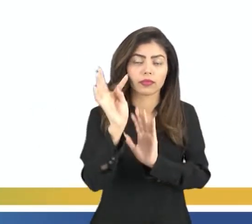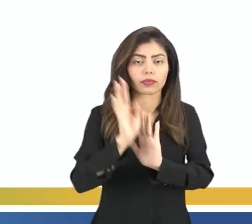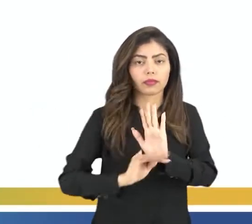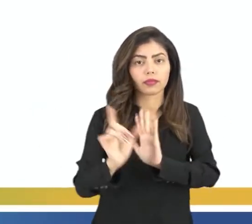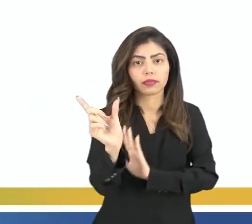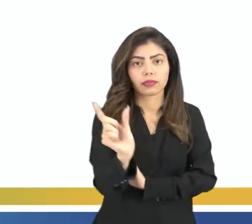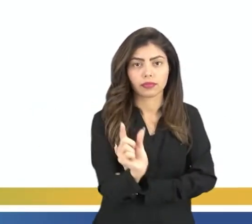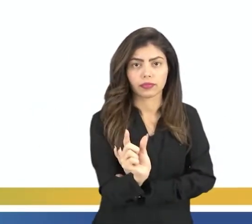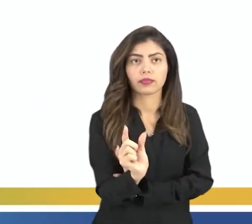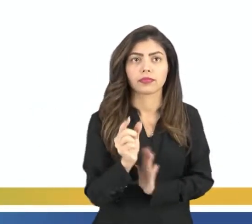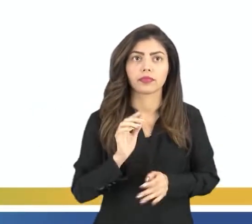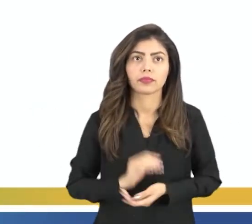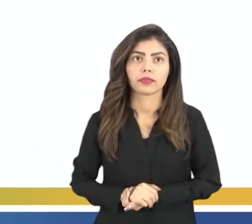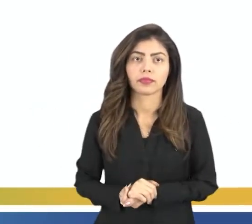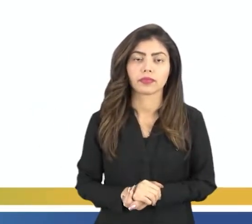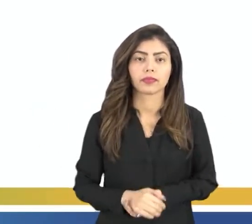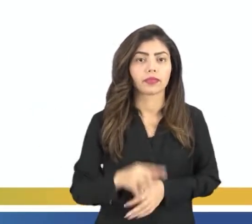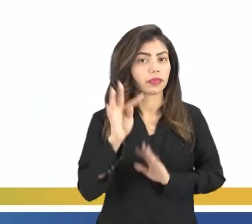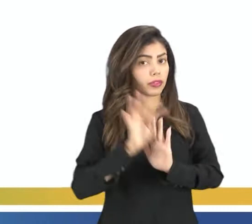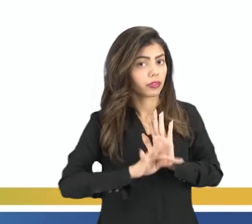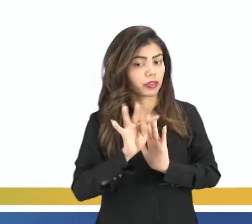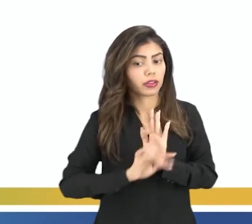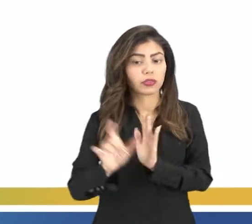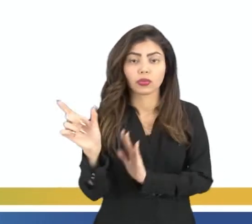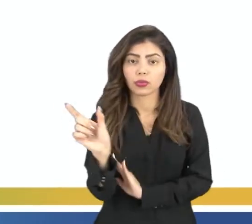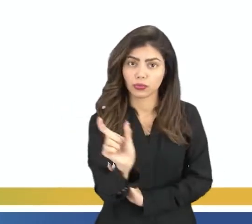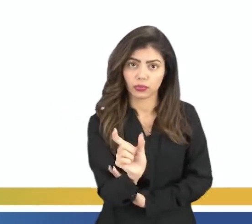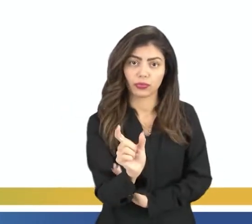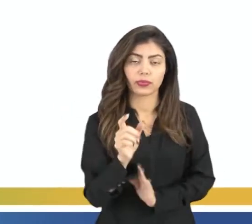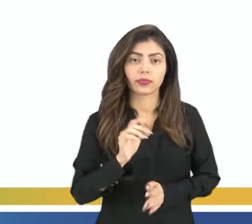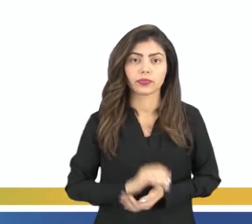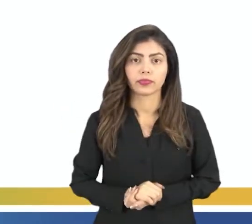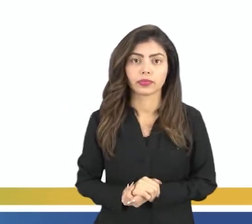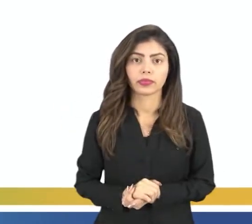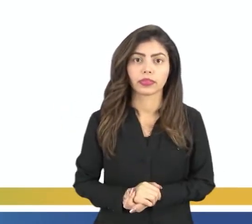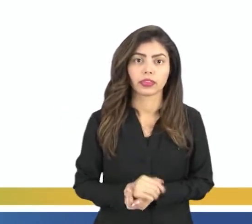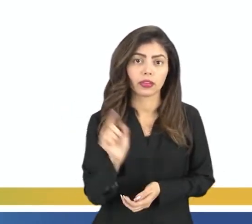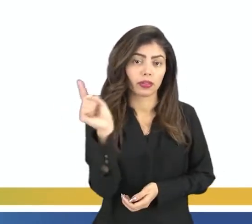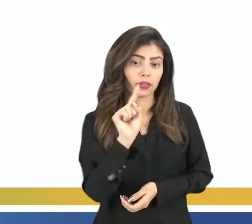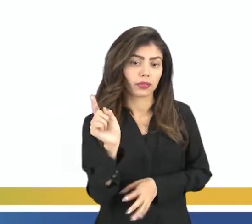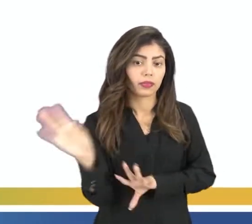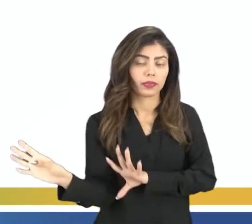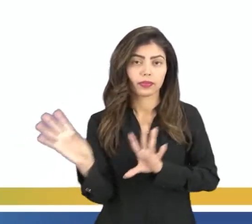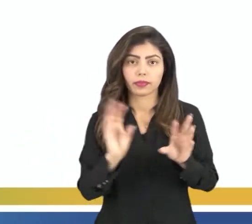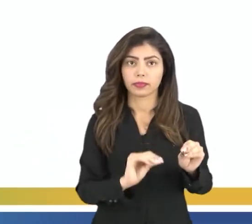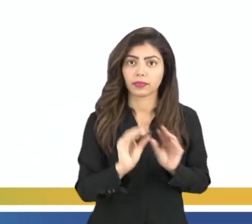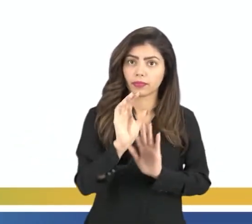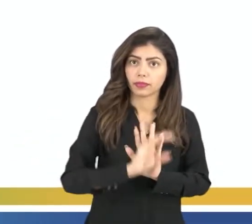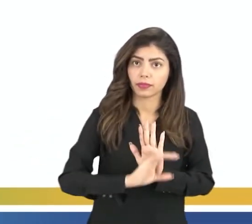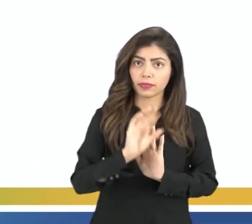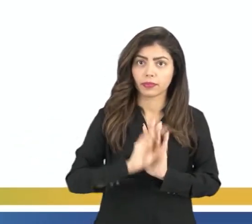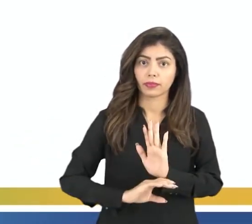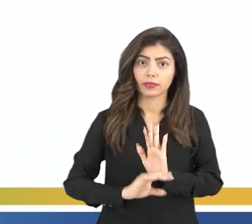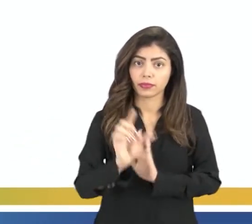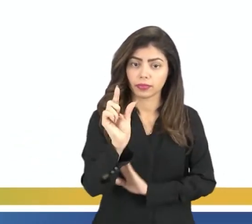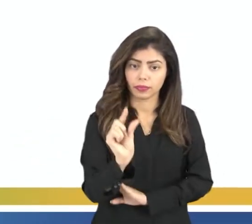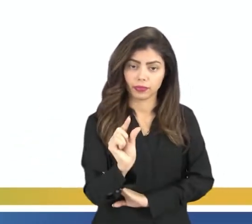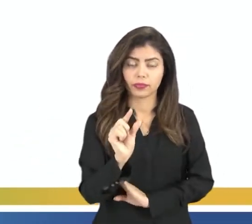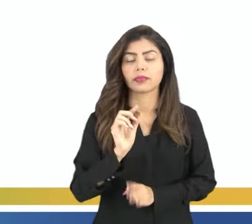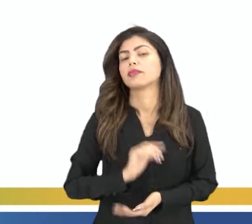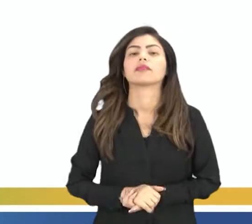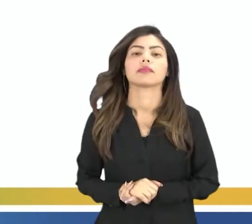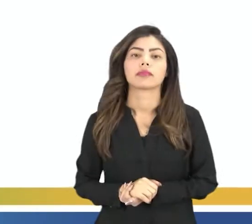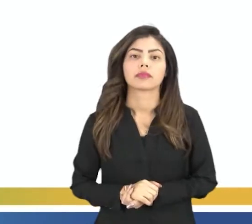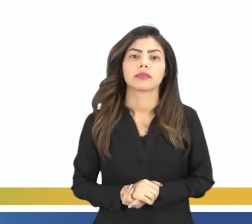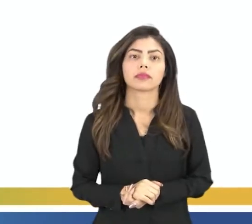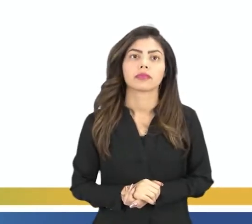essas características, mas ele é um texto curto, ok? Ele não vai trazer tantos capítulos, ele é curto. Tem toda